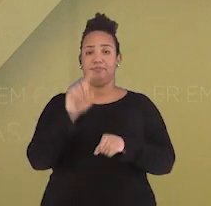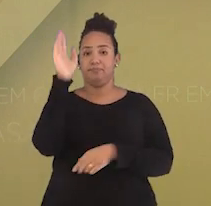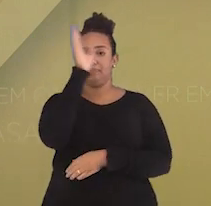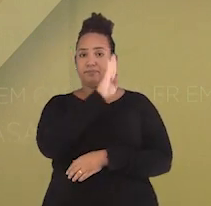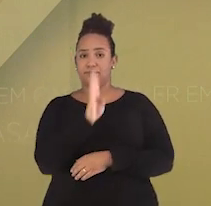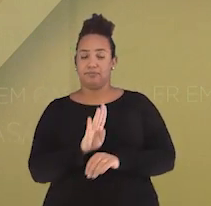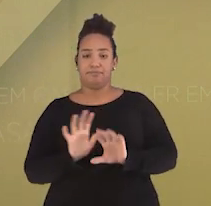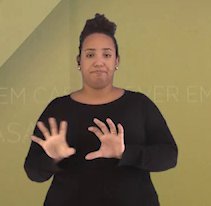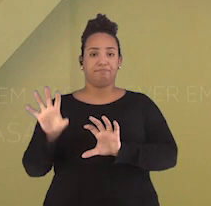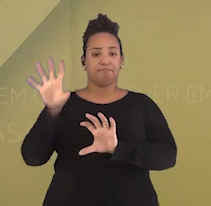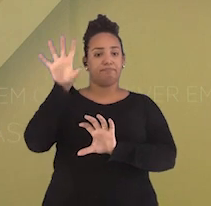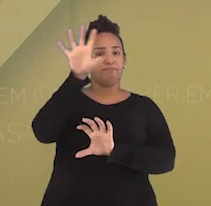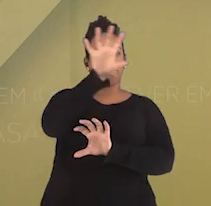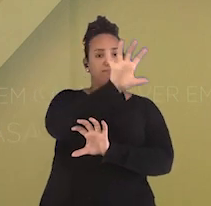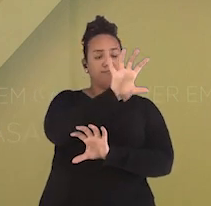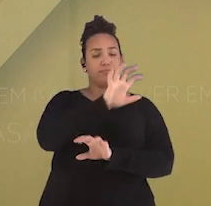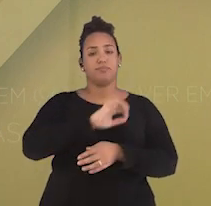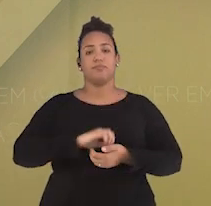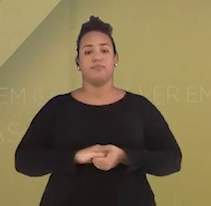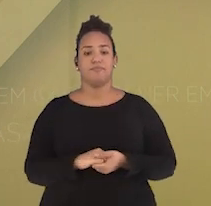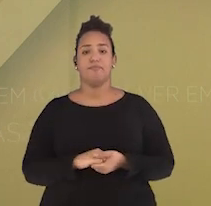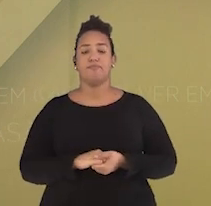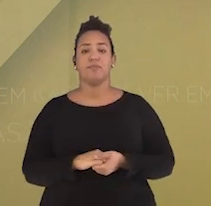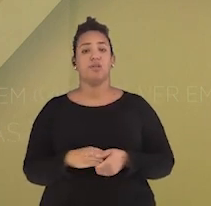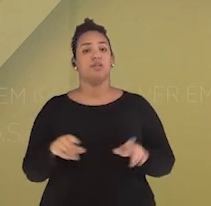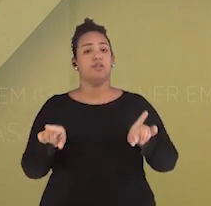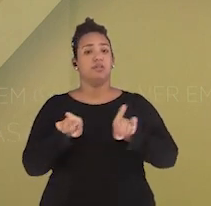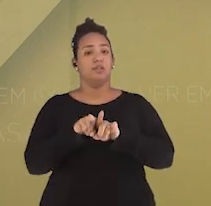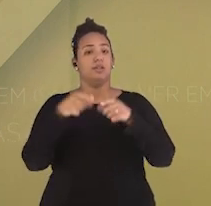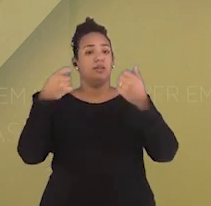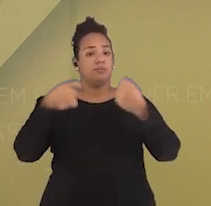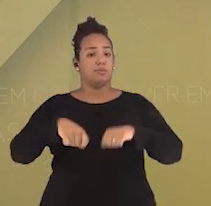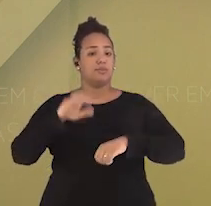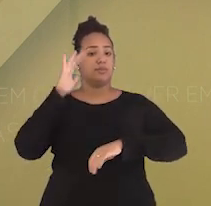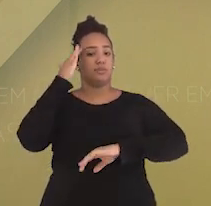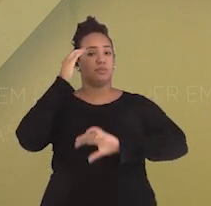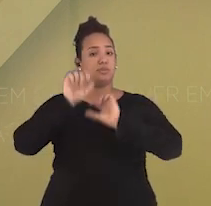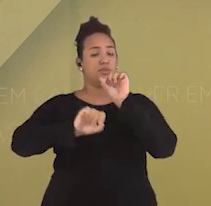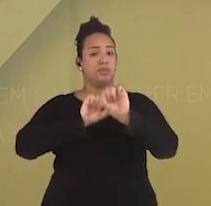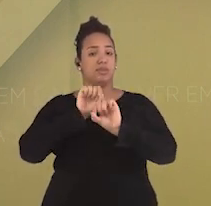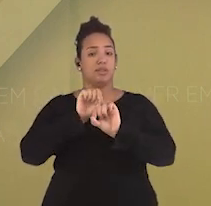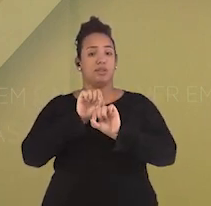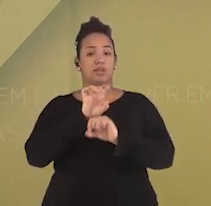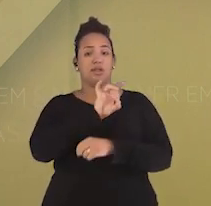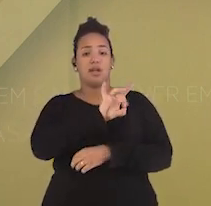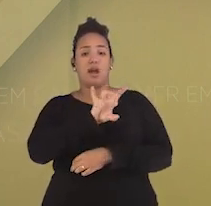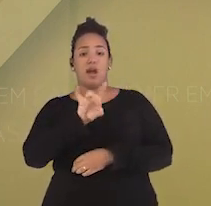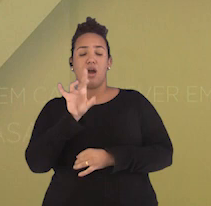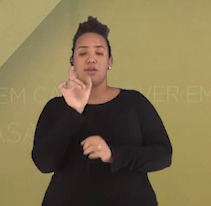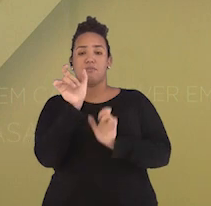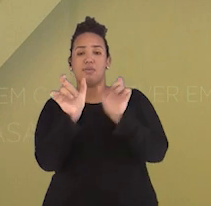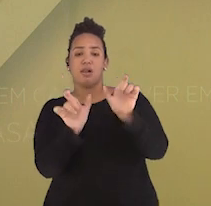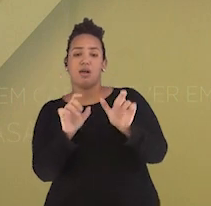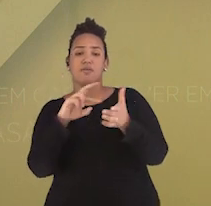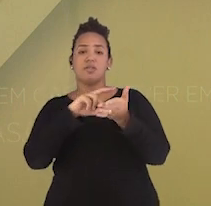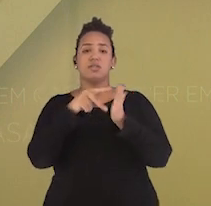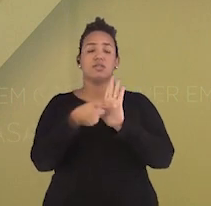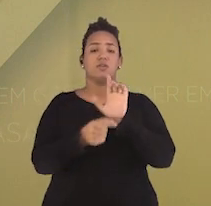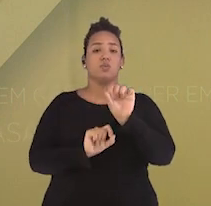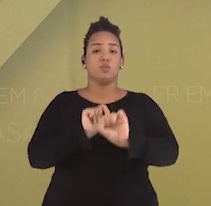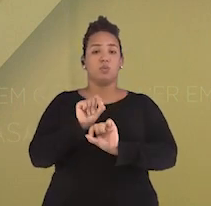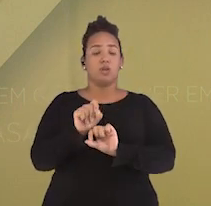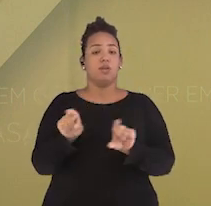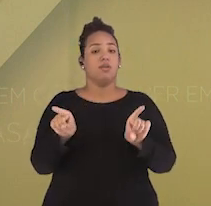brasileiro. Além de entender o que significam cada uma dessas expressões, vamos identificar